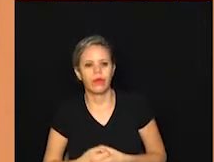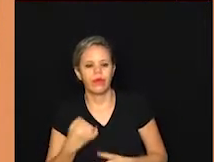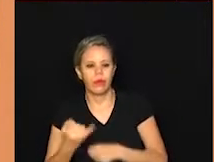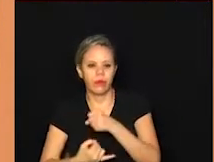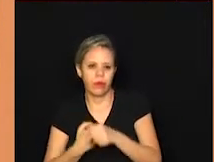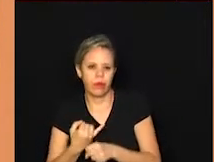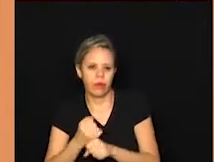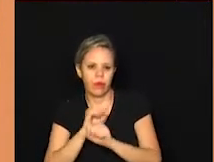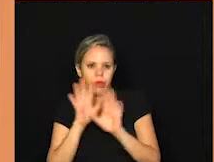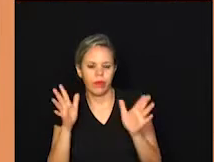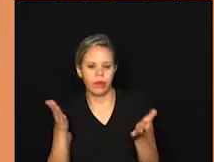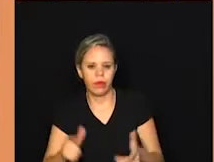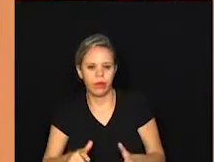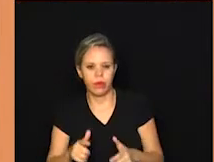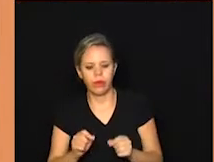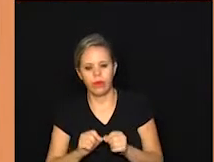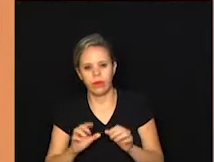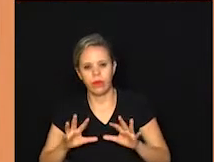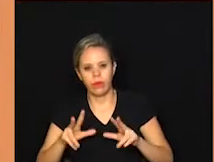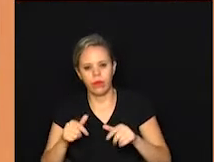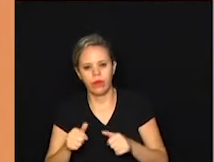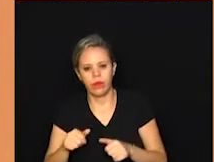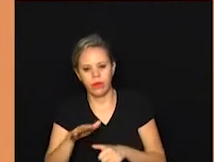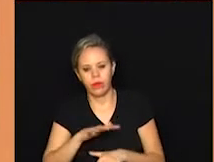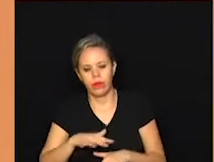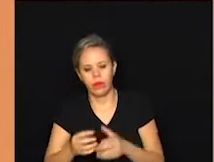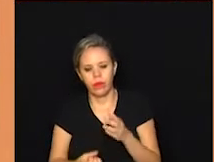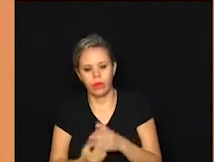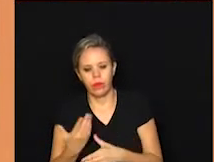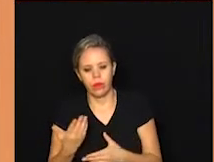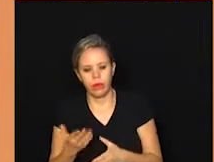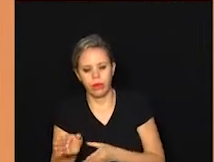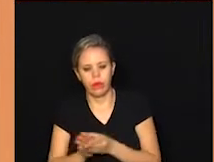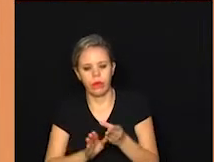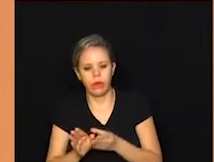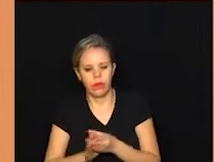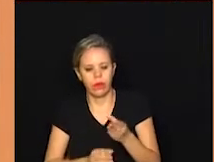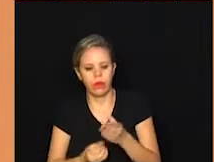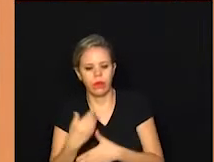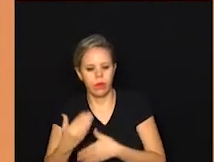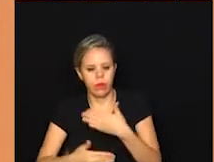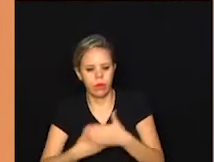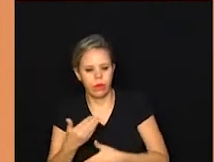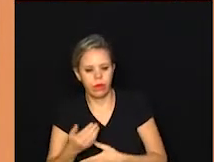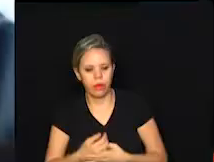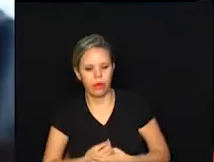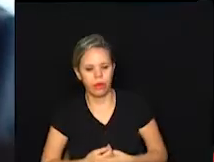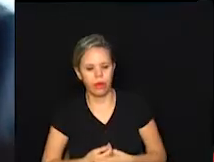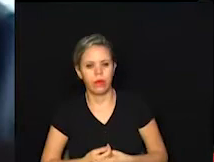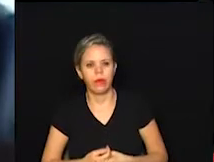né? Então, ali está ficando todas as atas que vão acontecendo no conselho, que foram acontecendo no conselho.